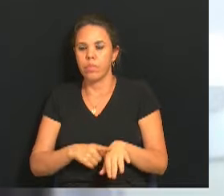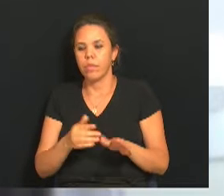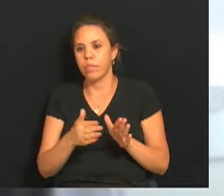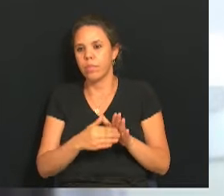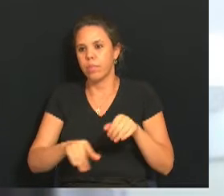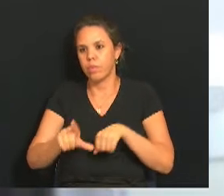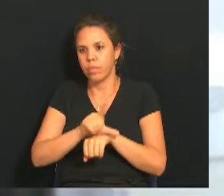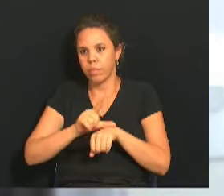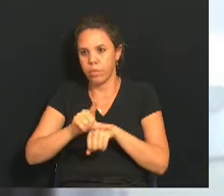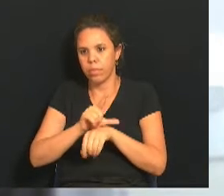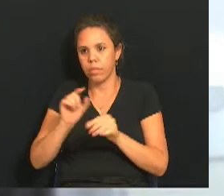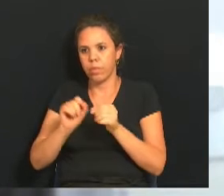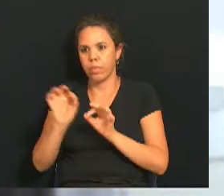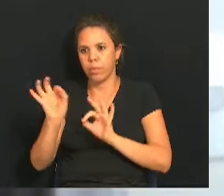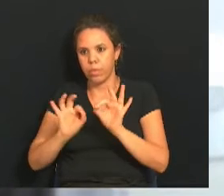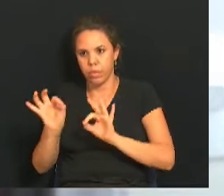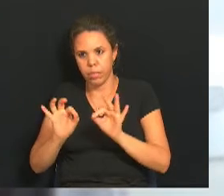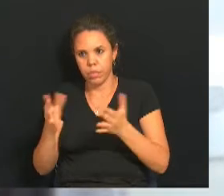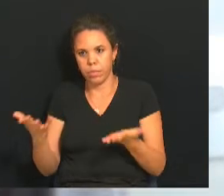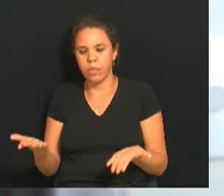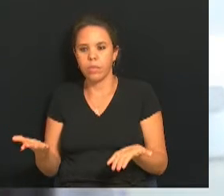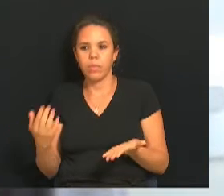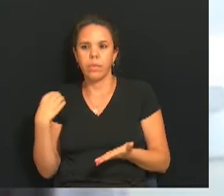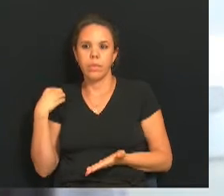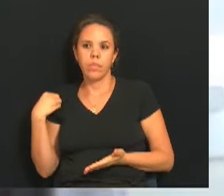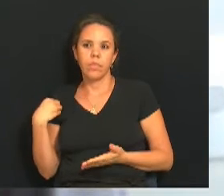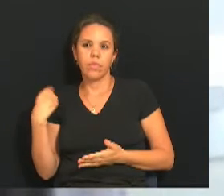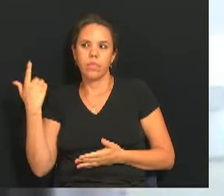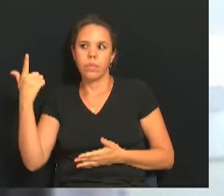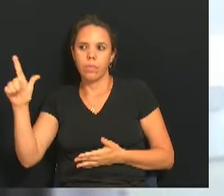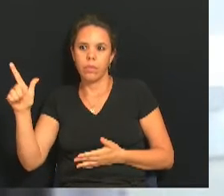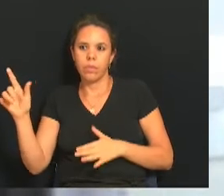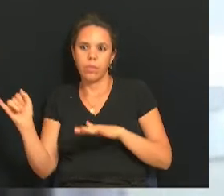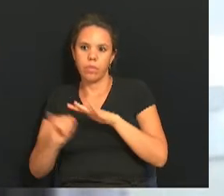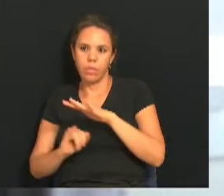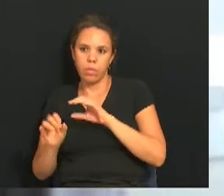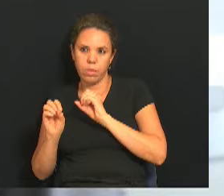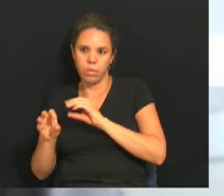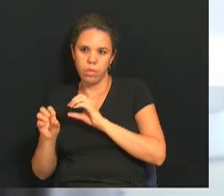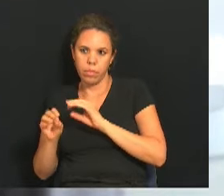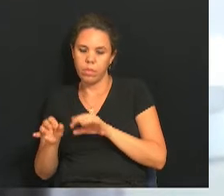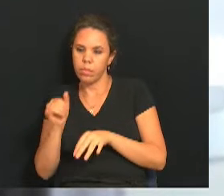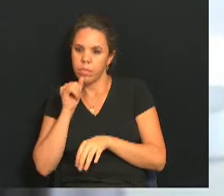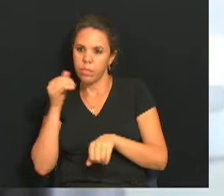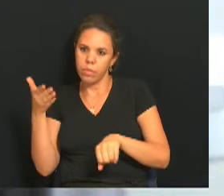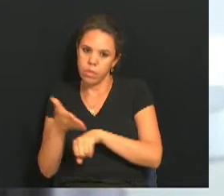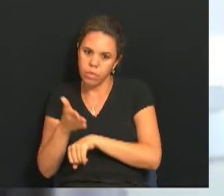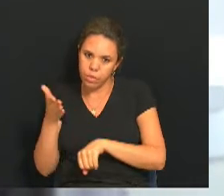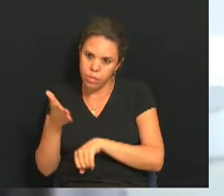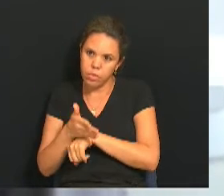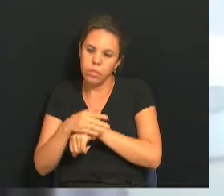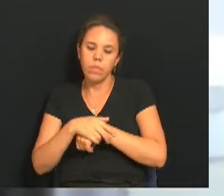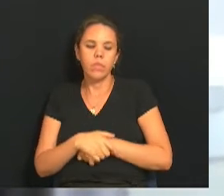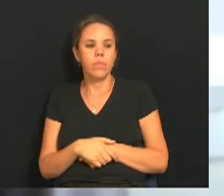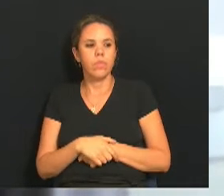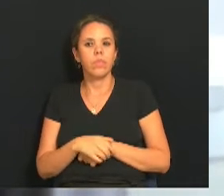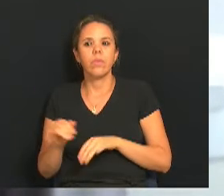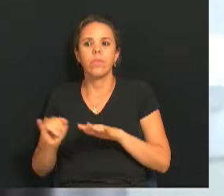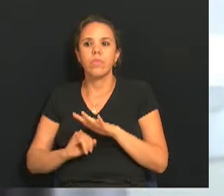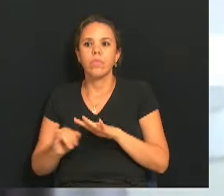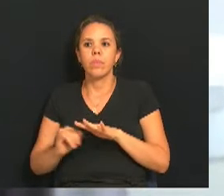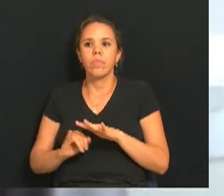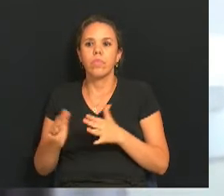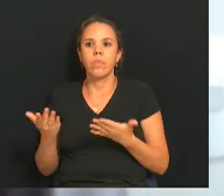legislação foi feita, ela impossibilita outras instituições de ensino, por exemplo, participarem, ou instituições